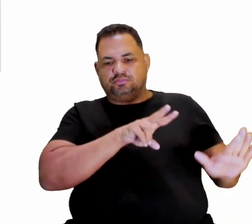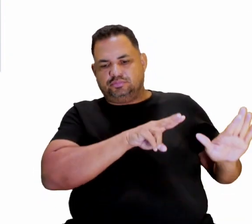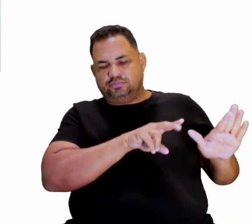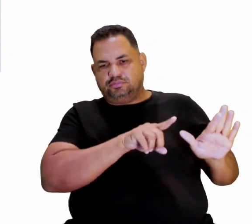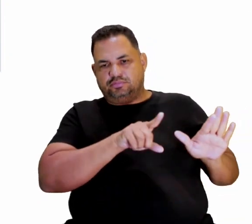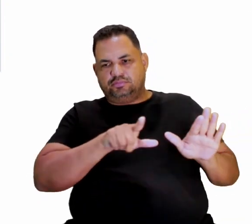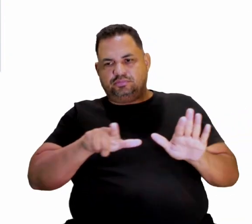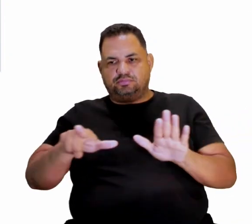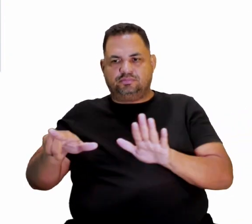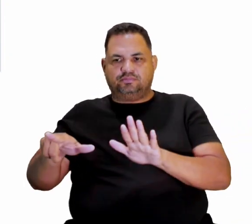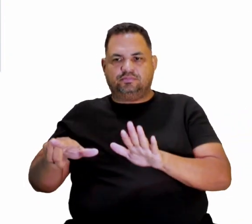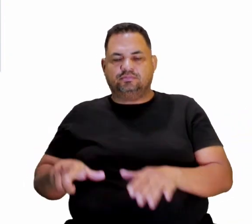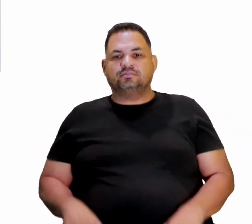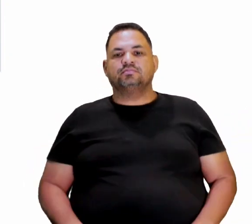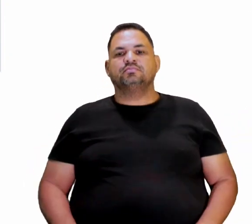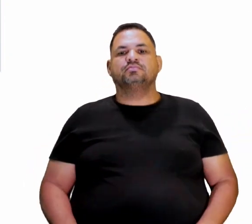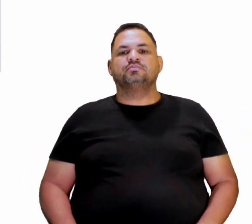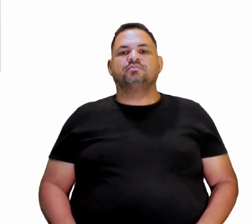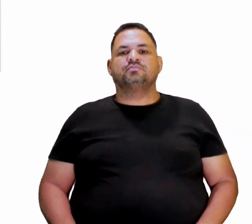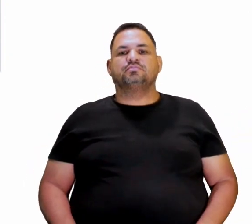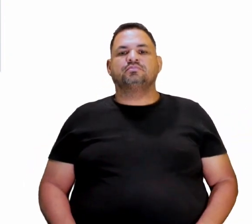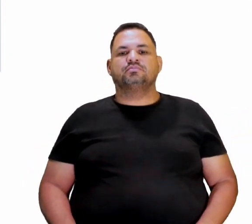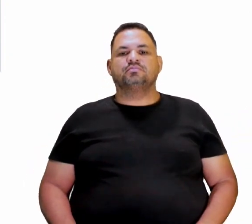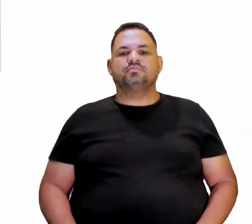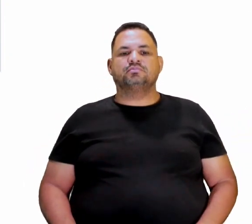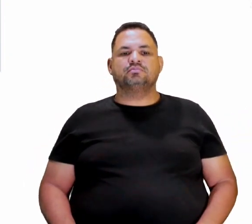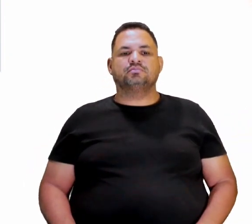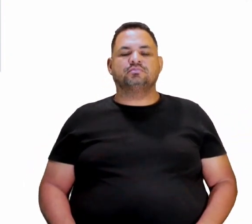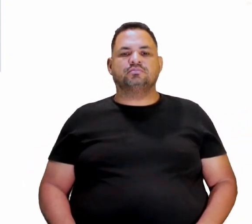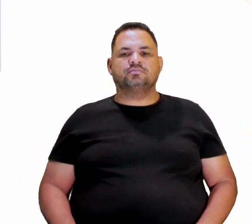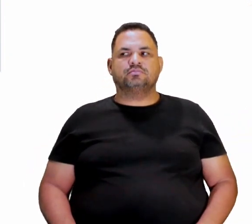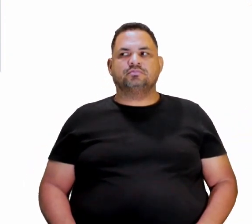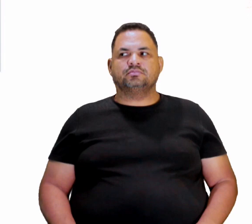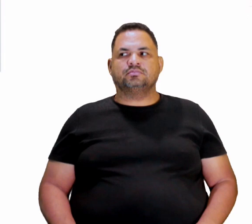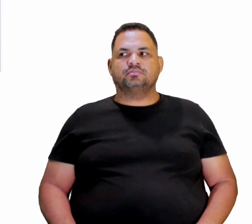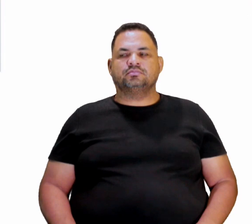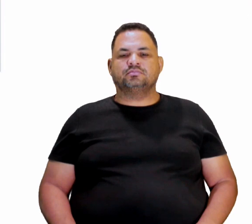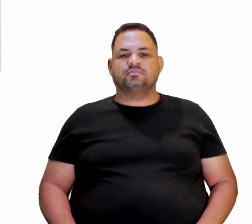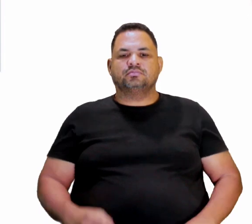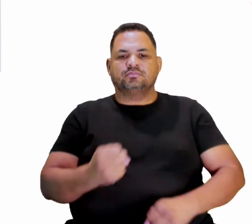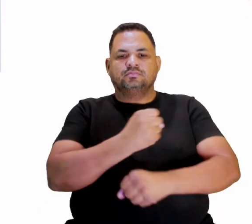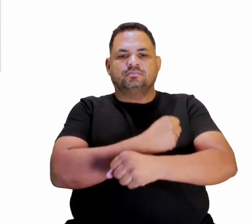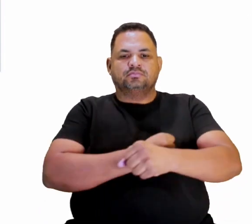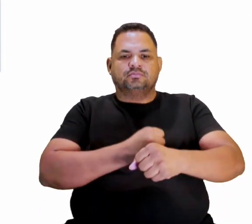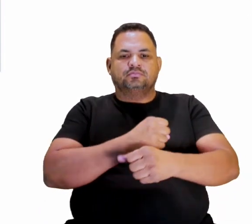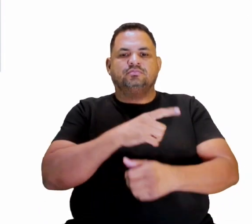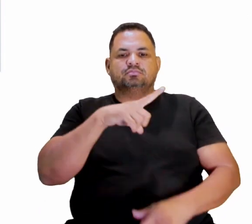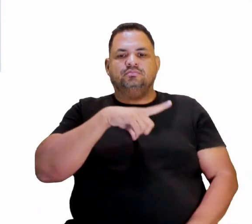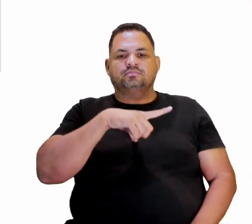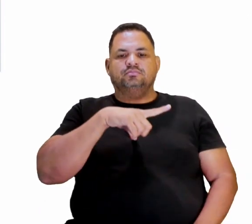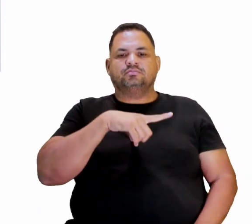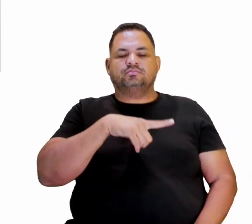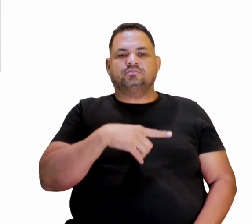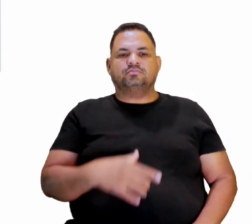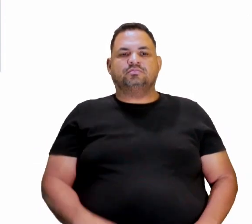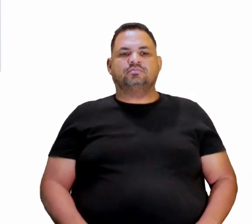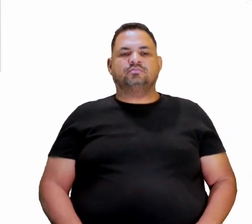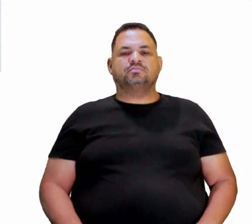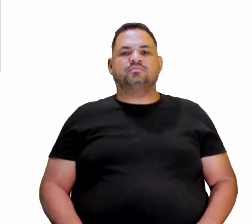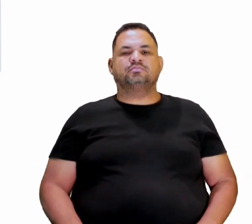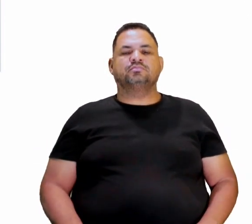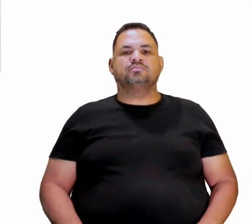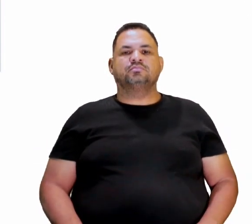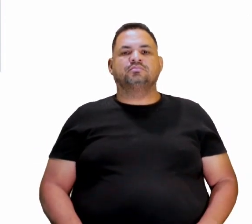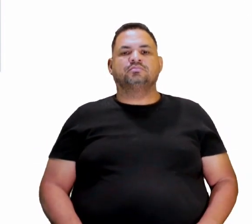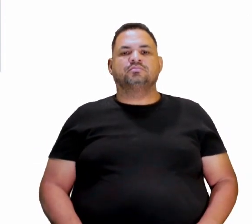semana, a week. Lembrando que aqui cooks vem do verbo to cook, cozinhar. E eu tenho aquela questão